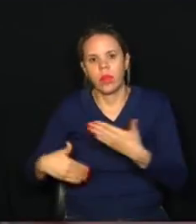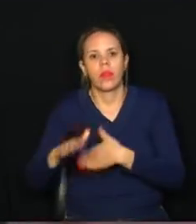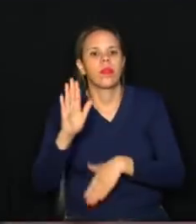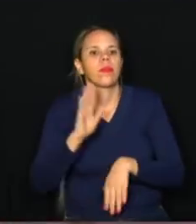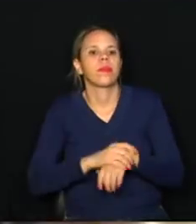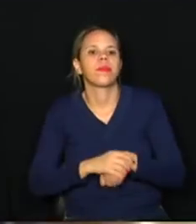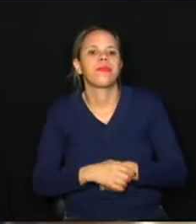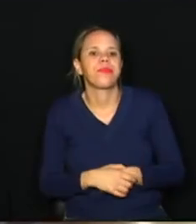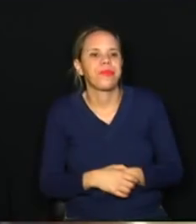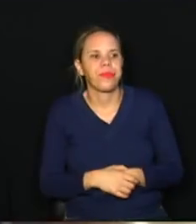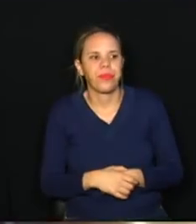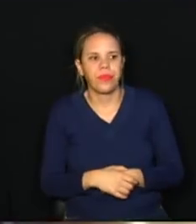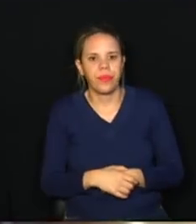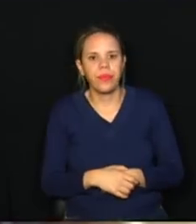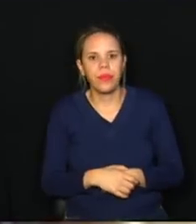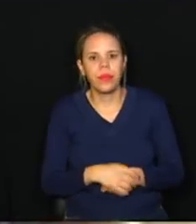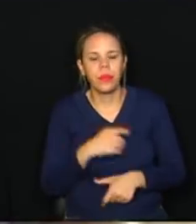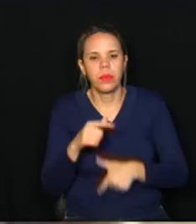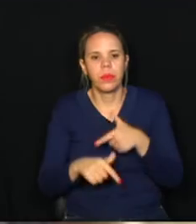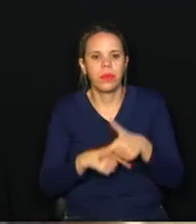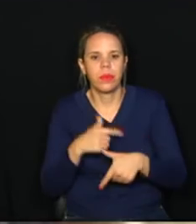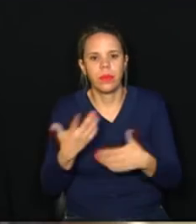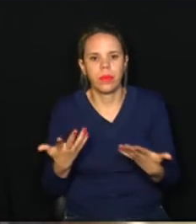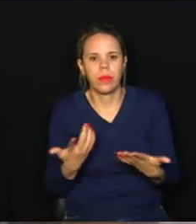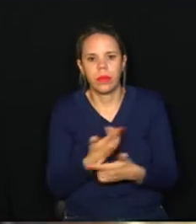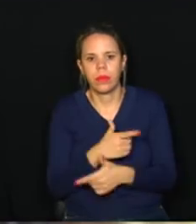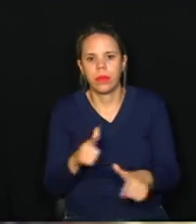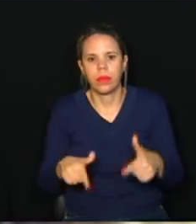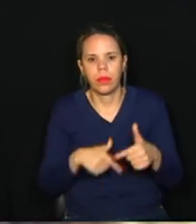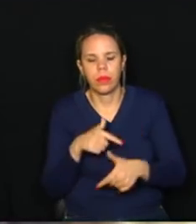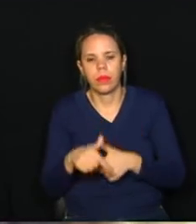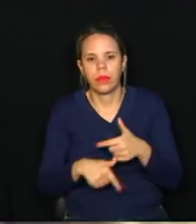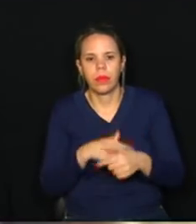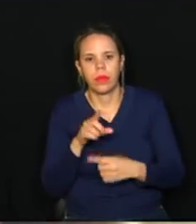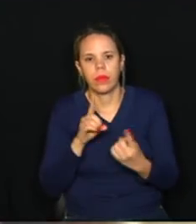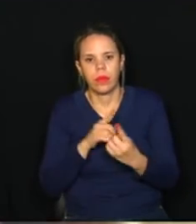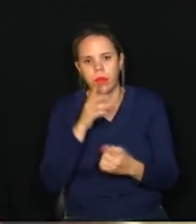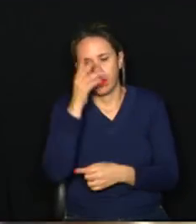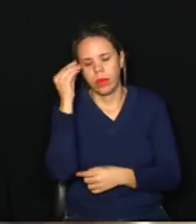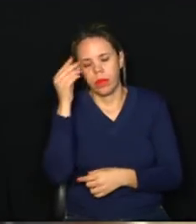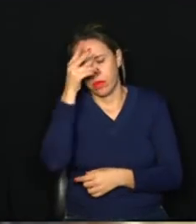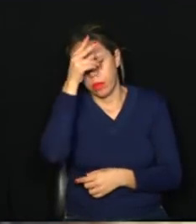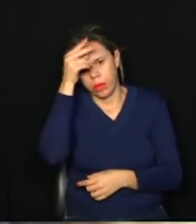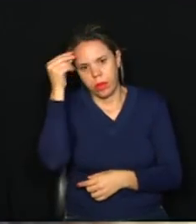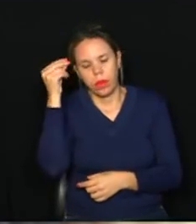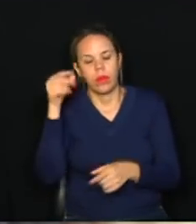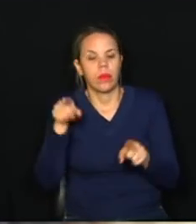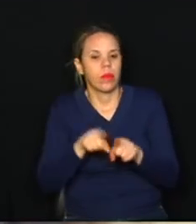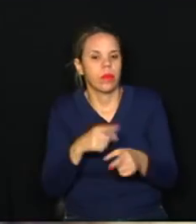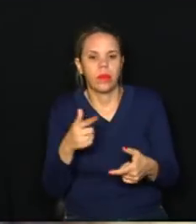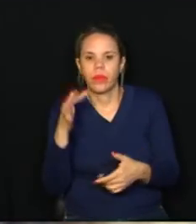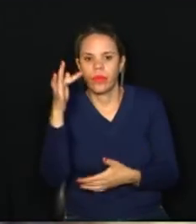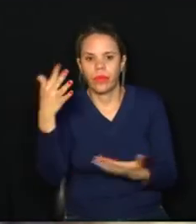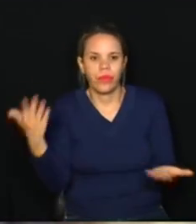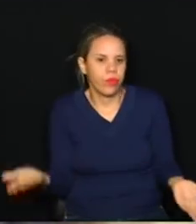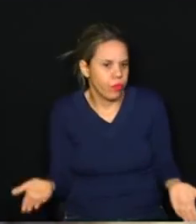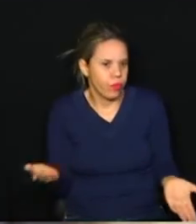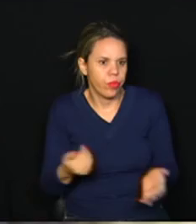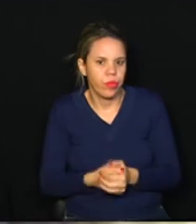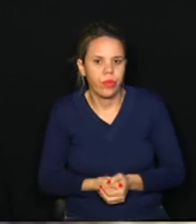desrespeitando o trabalho, desrespeitando os servidores, que futuro vai ter?